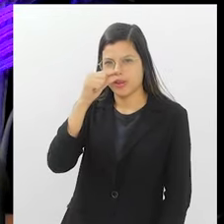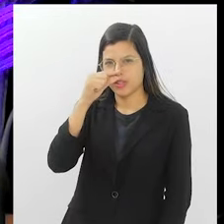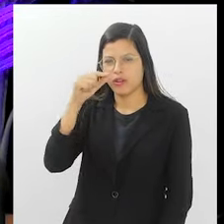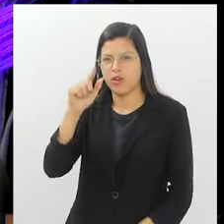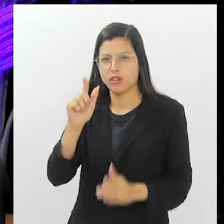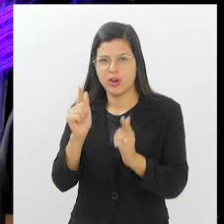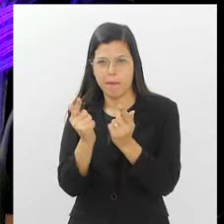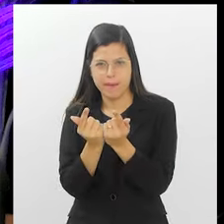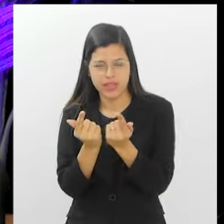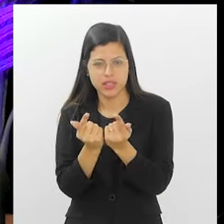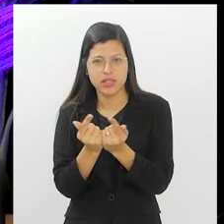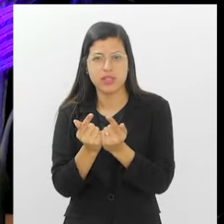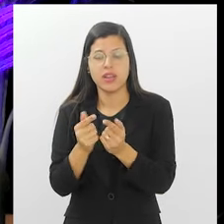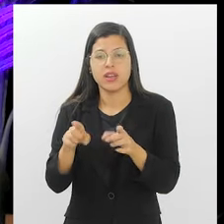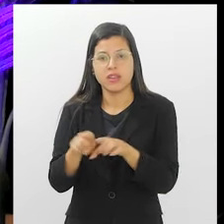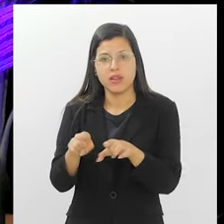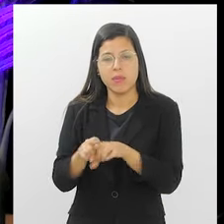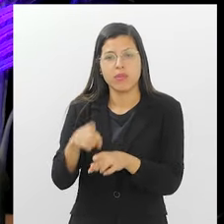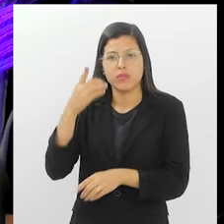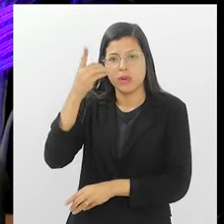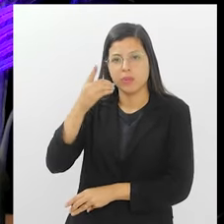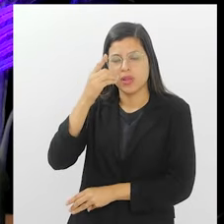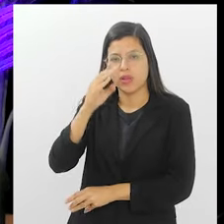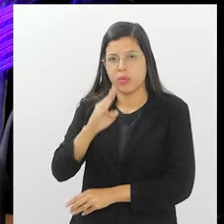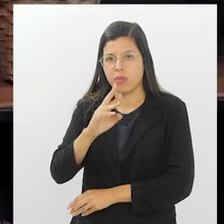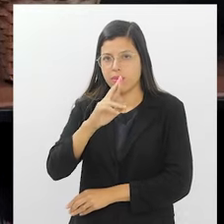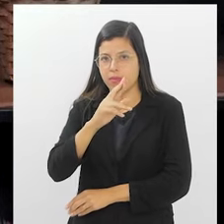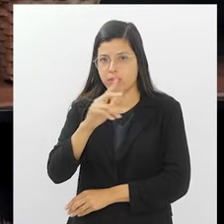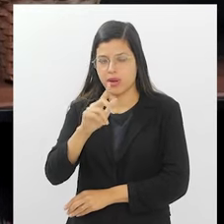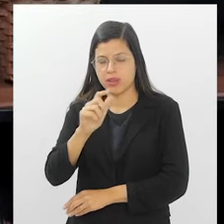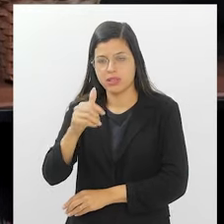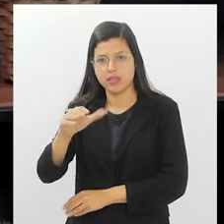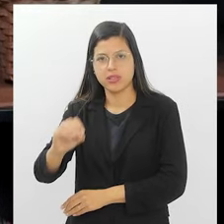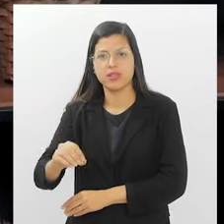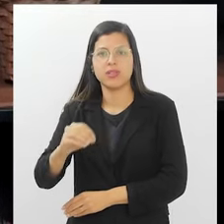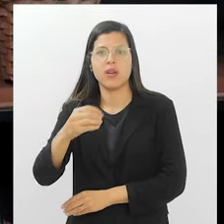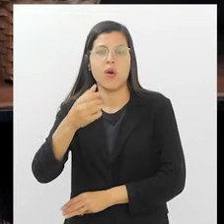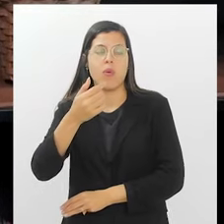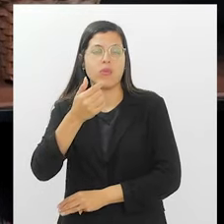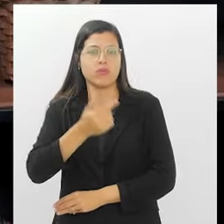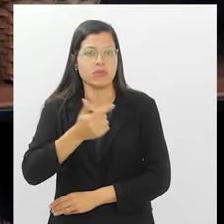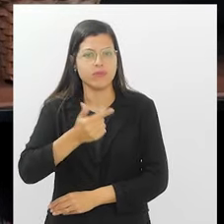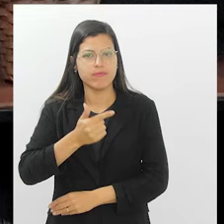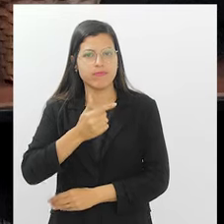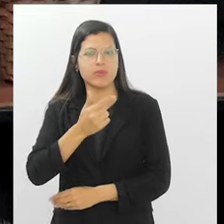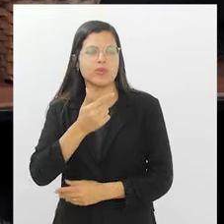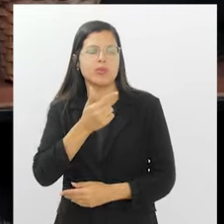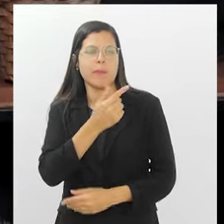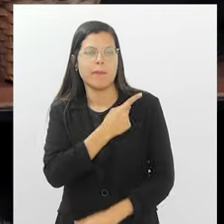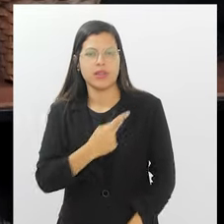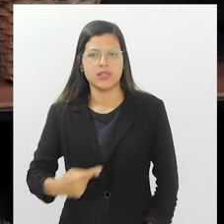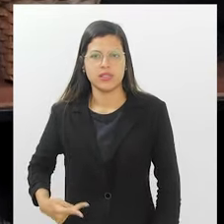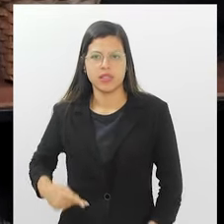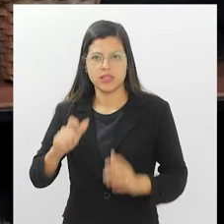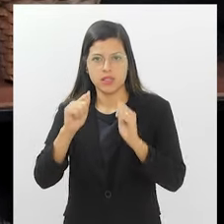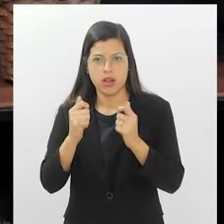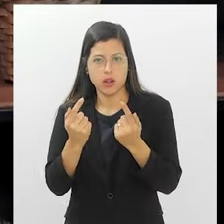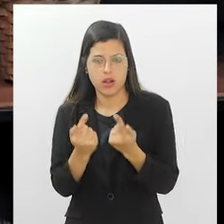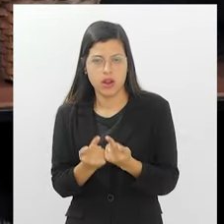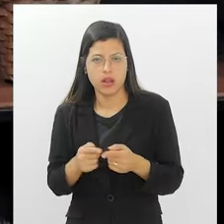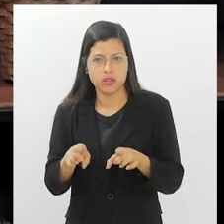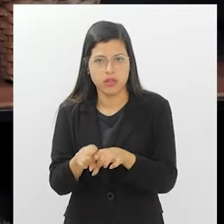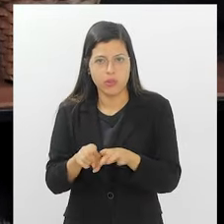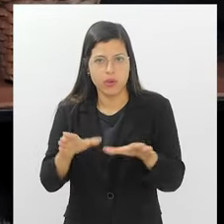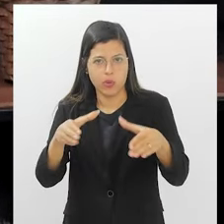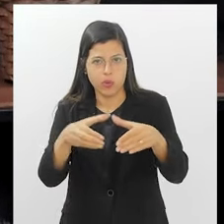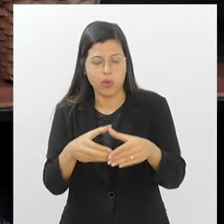o deputado estadual Brazão, primeiro vice-presidente da Assembleia Legislativa e membro da Frente Parlamentar de